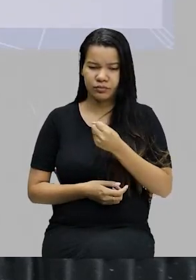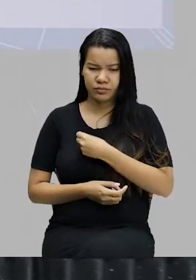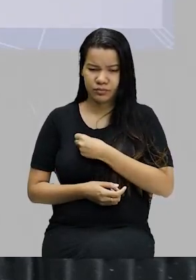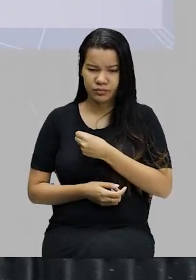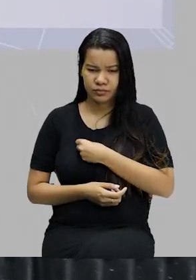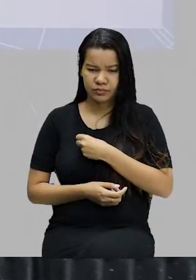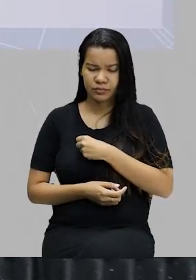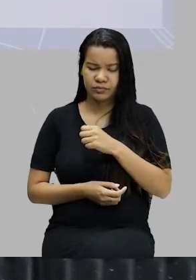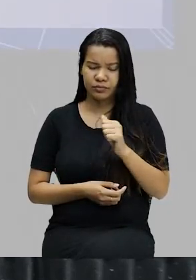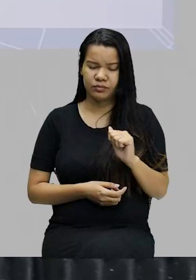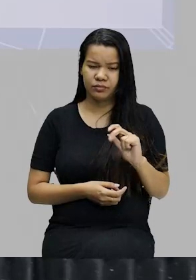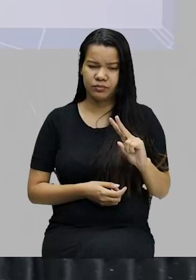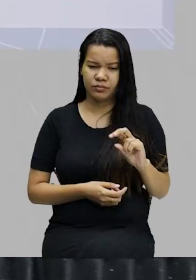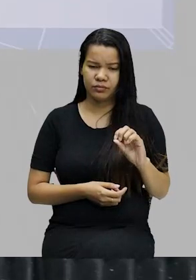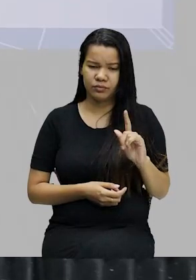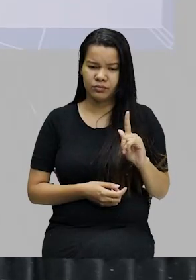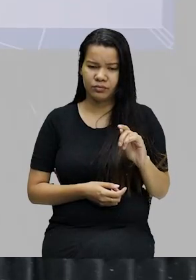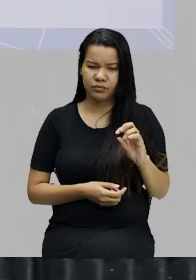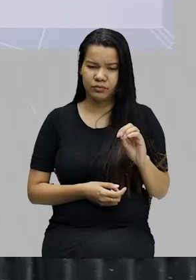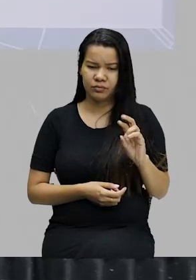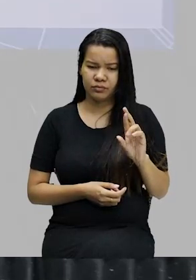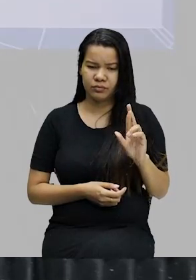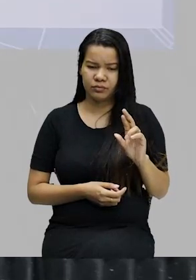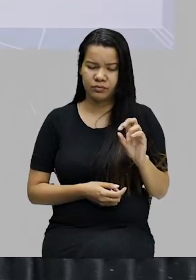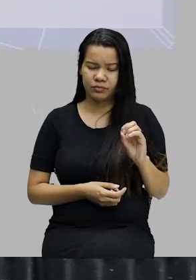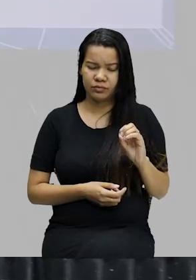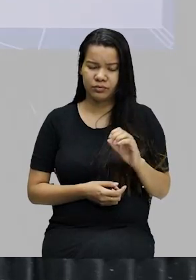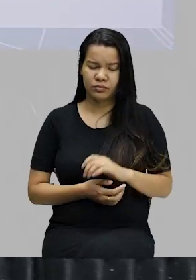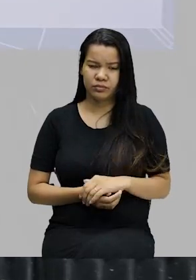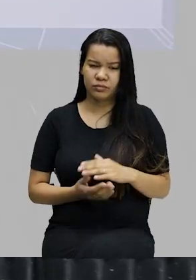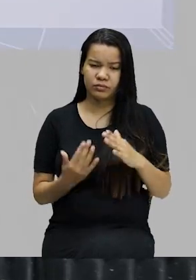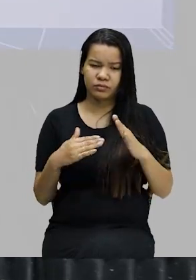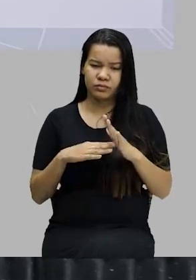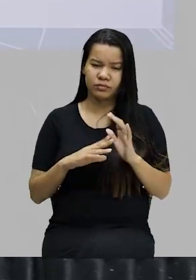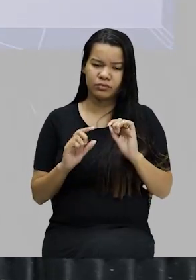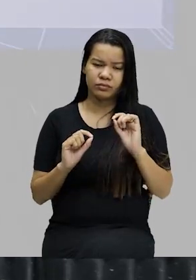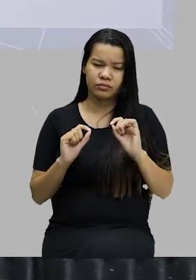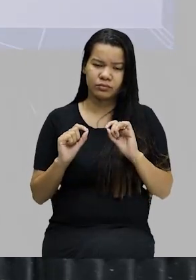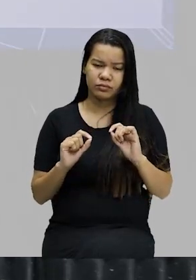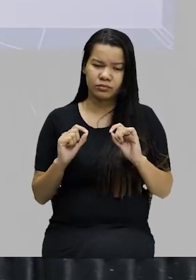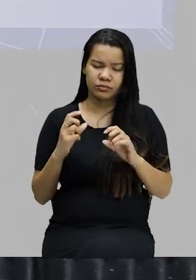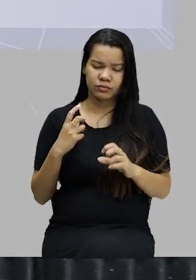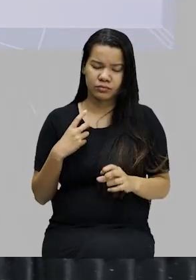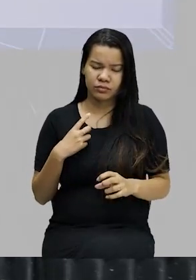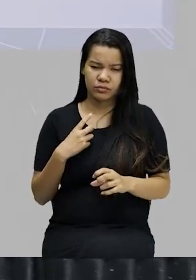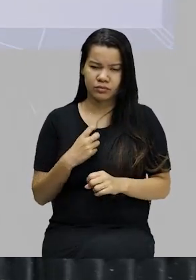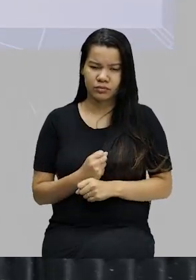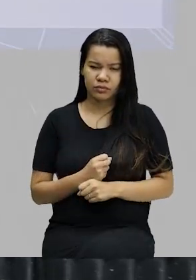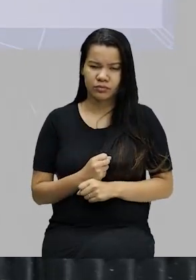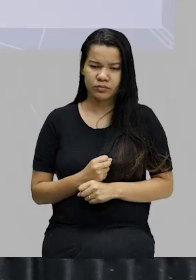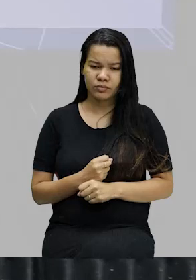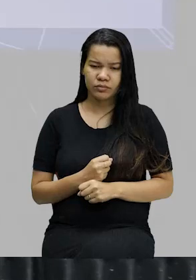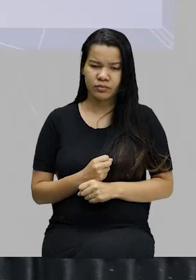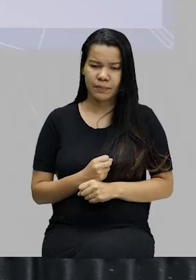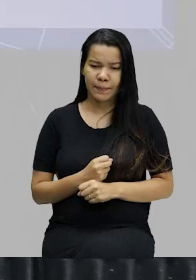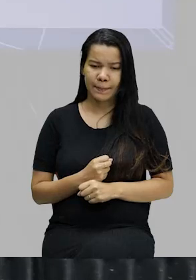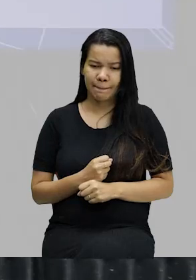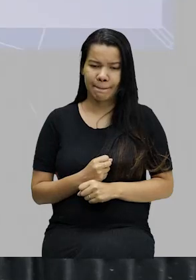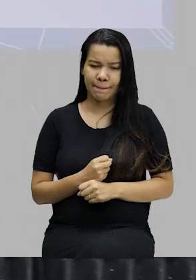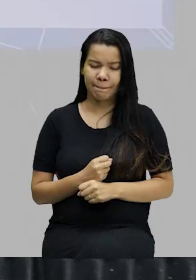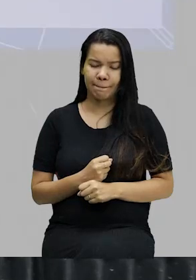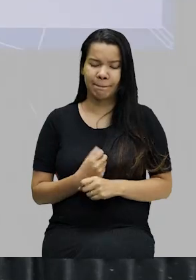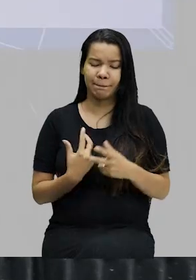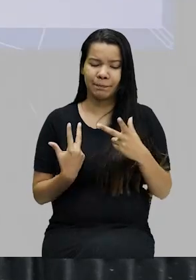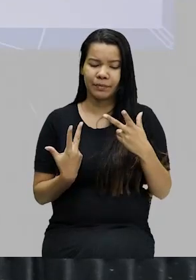de Avogadro ou constante de Avogadro, até que resultados convergiram para o